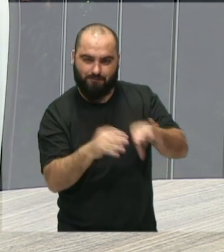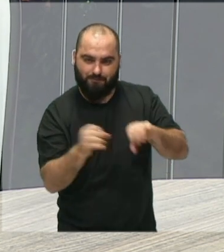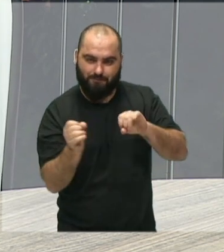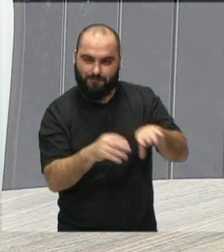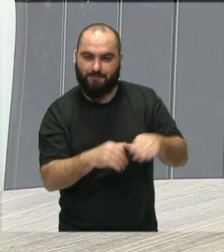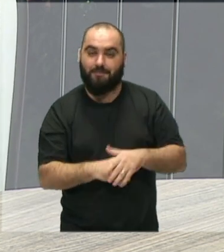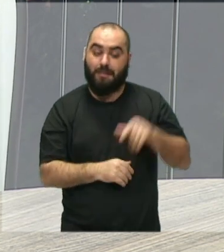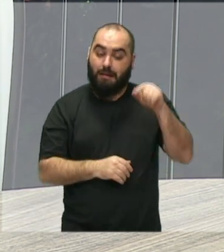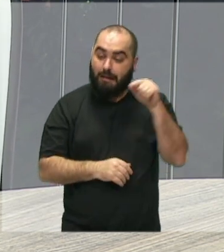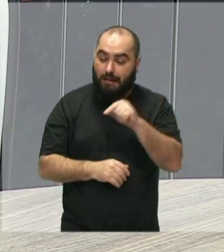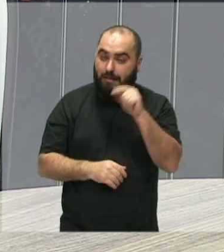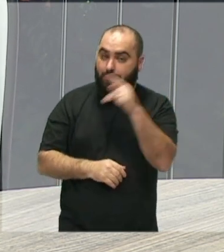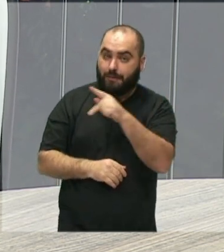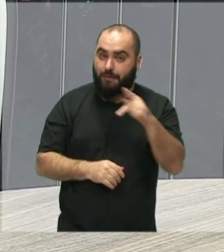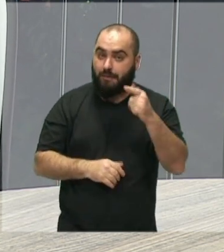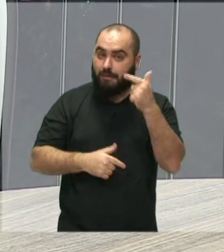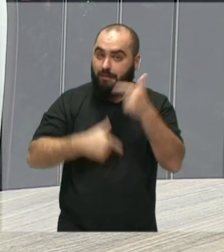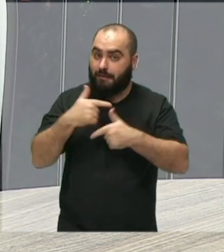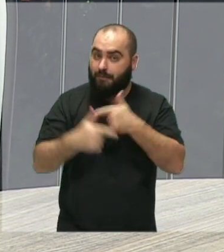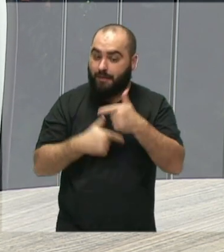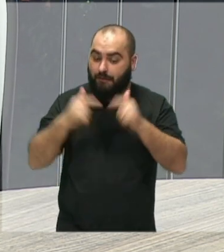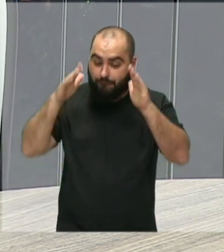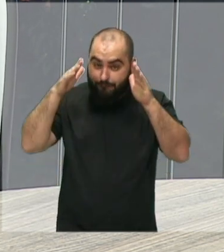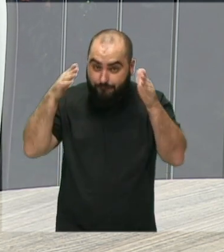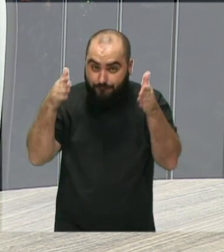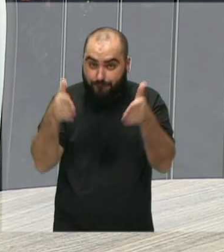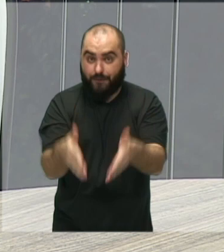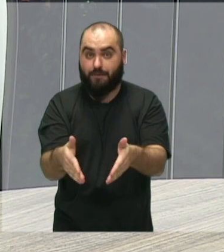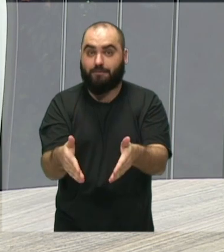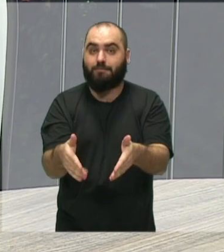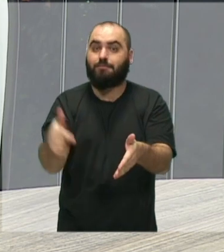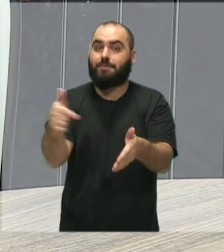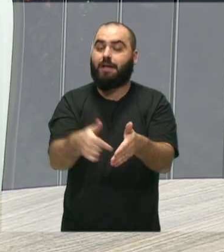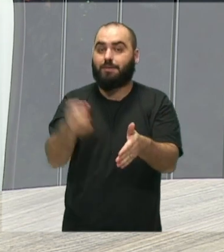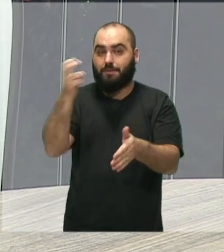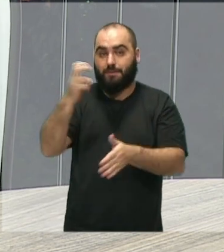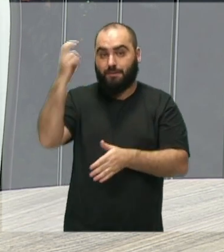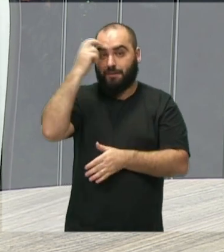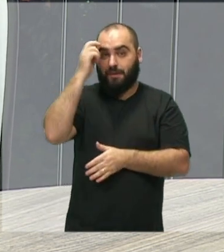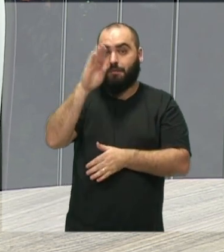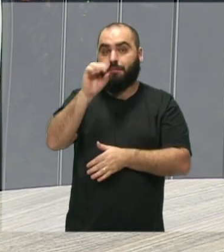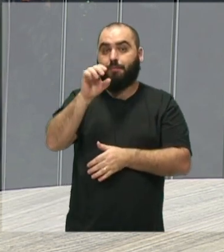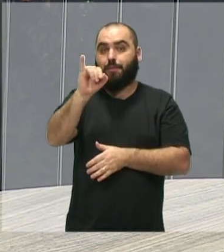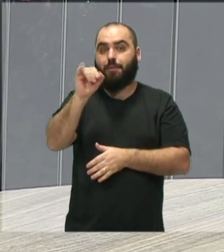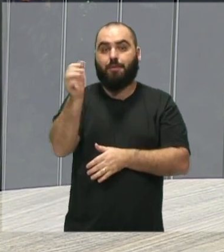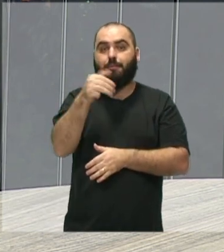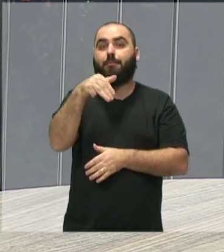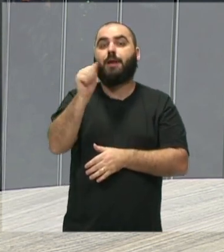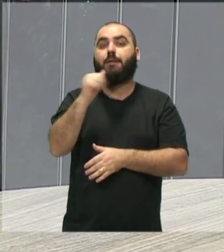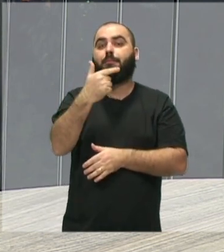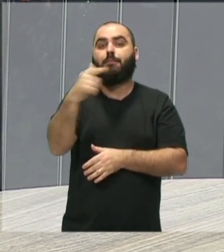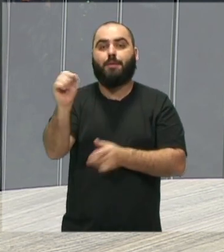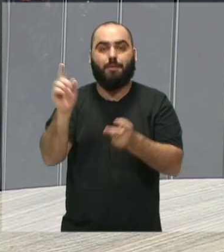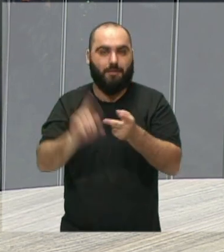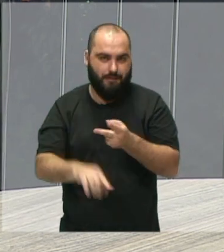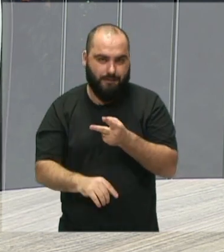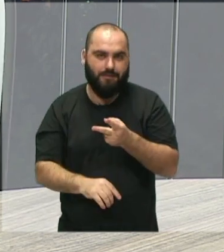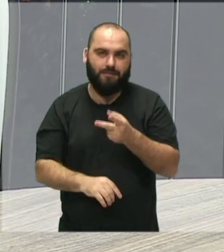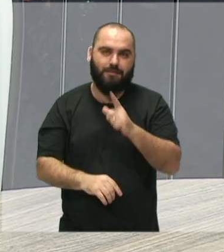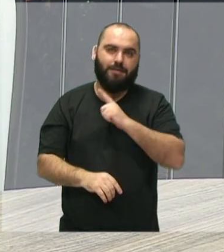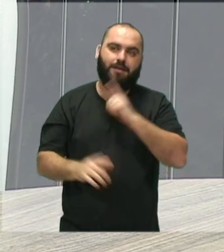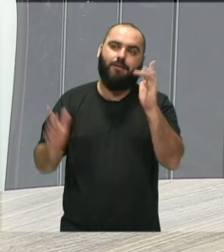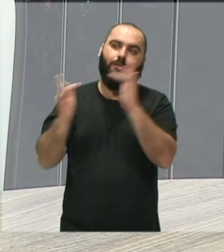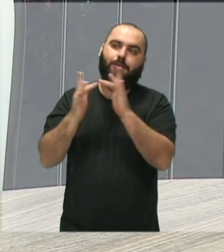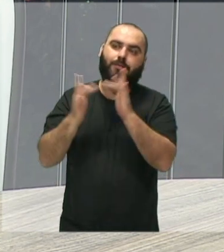esses professores que trabalhavam mais a fundo com essa cultura do boi de mamão, principalmente, e fazia essa relação com